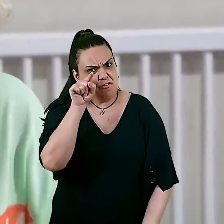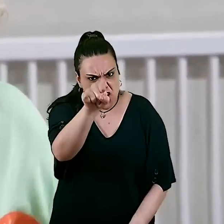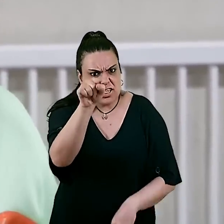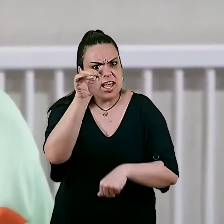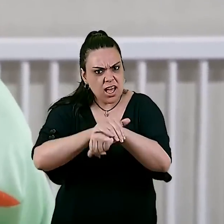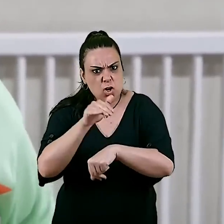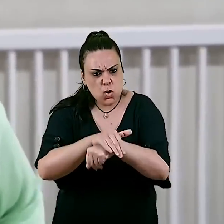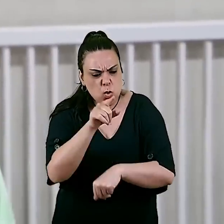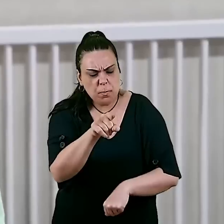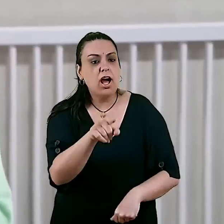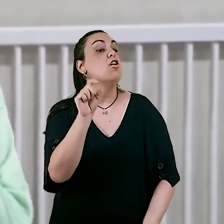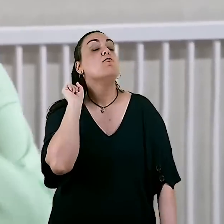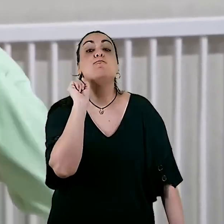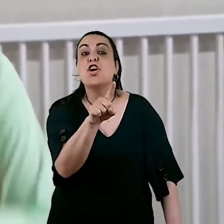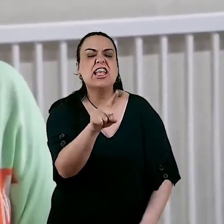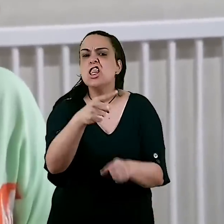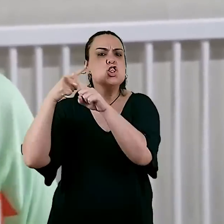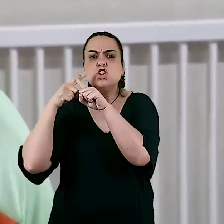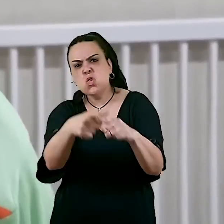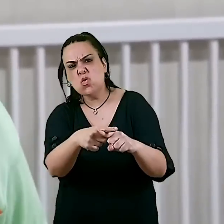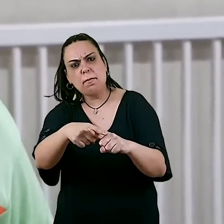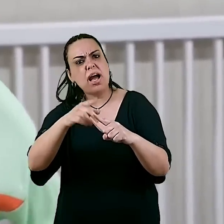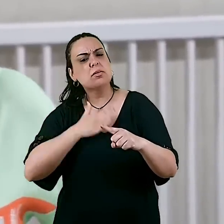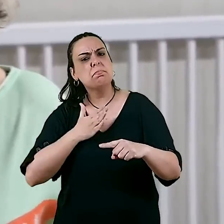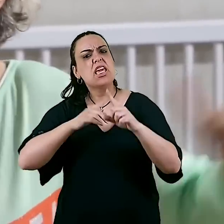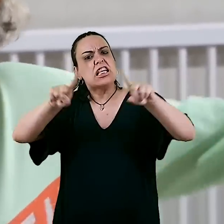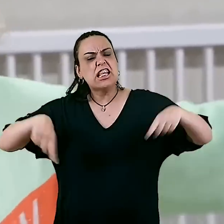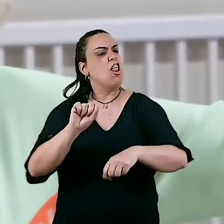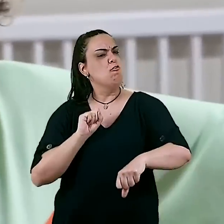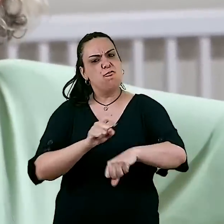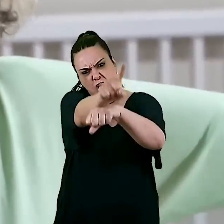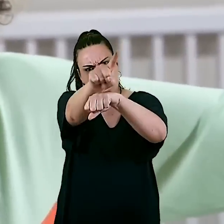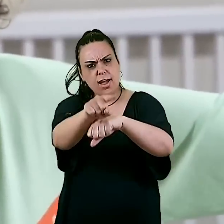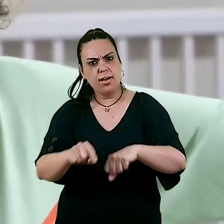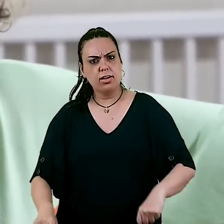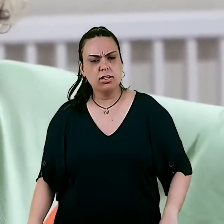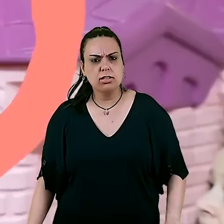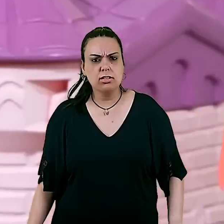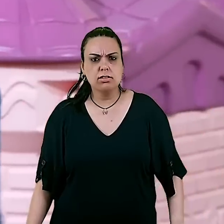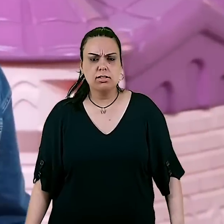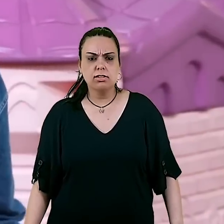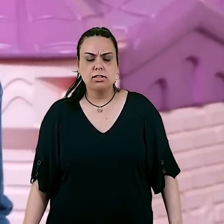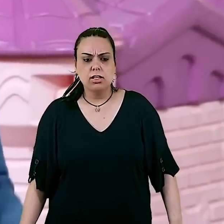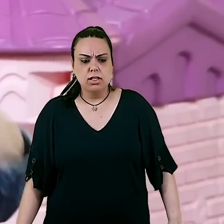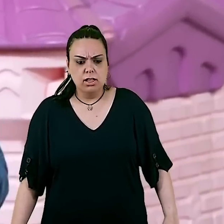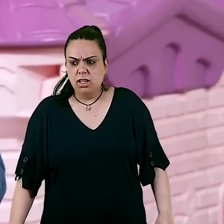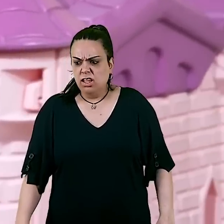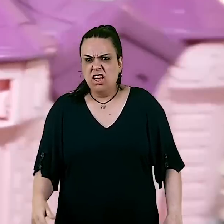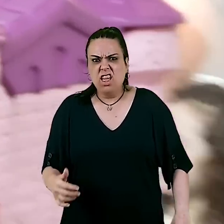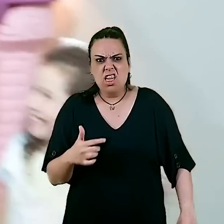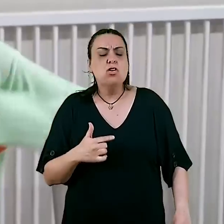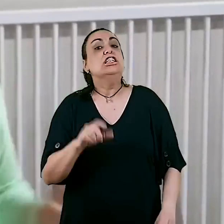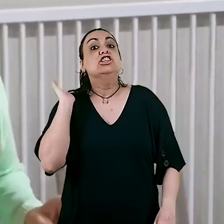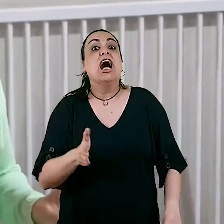você? Então você nunca mais entra aqui na minha sala. Fora daqui agora, garota. E